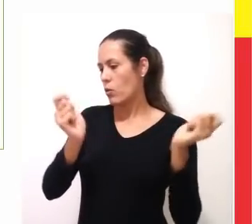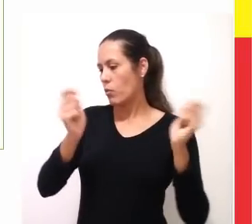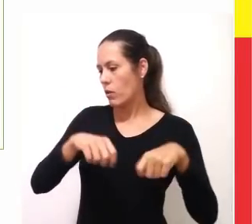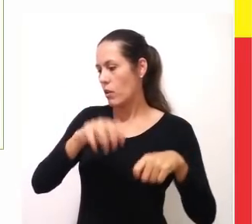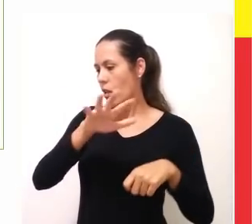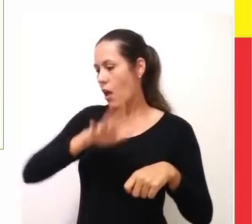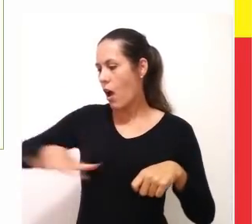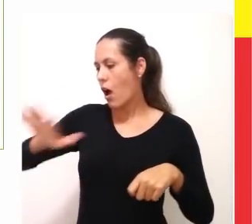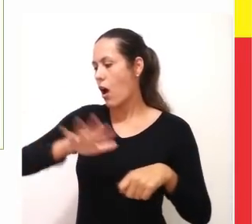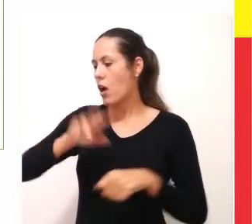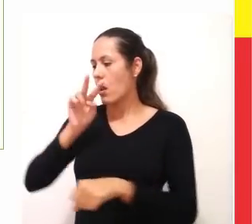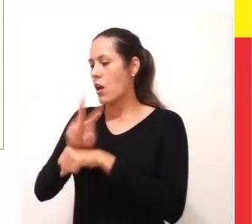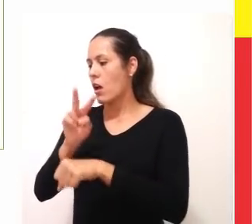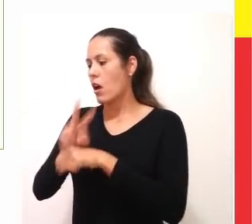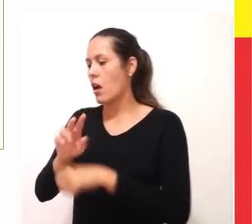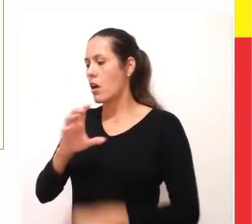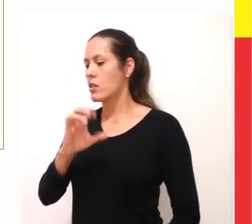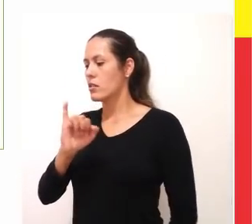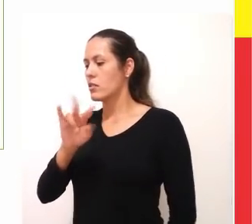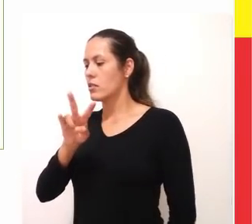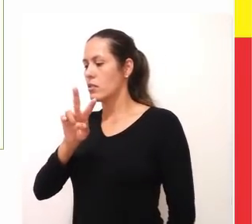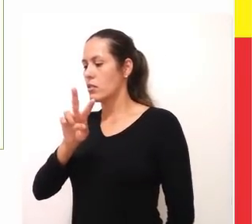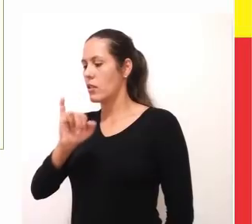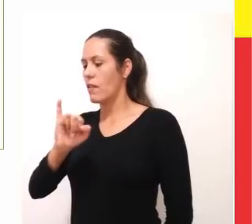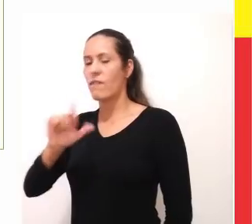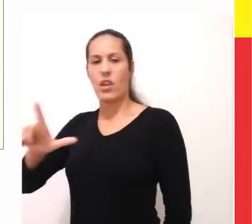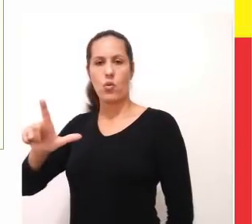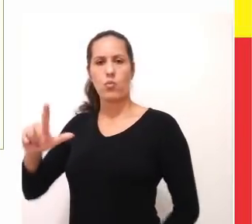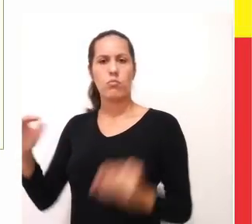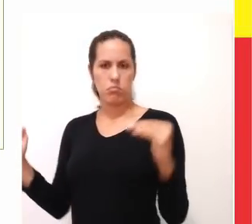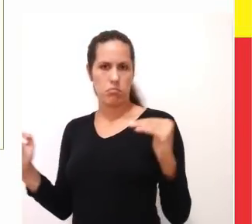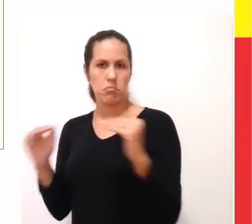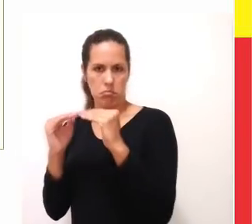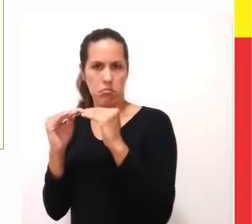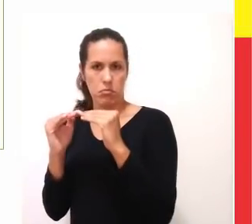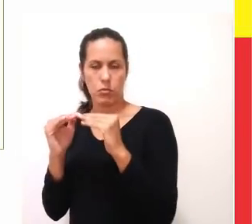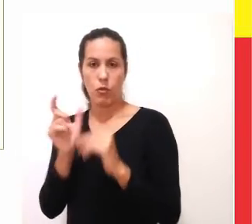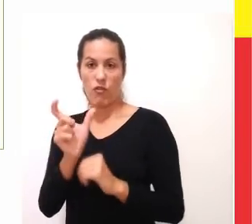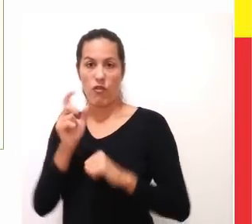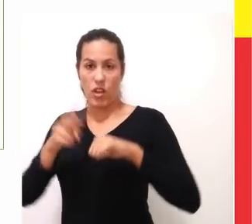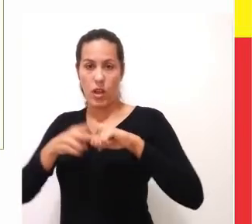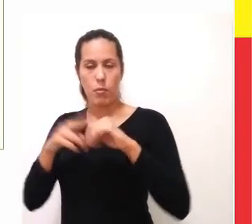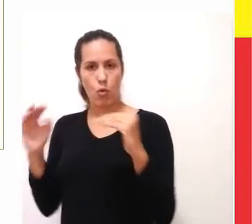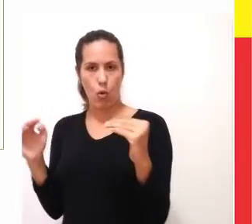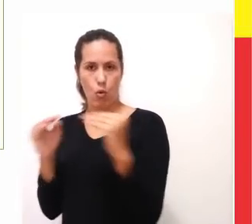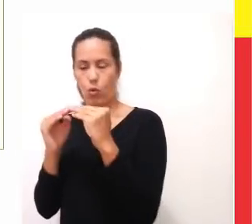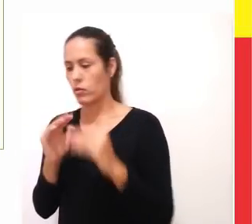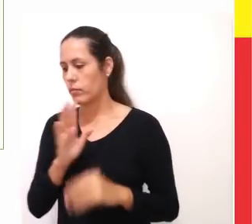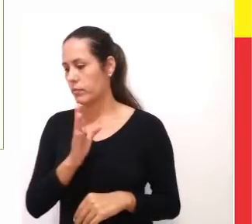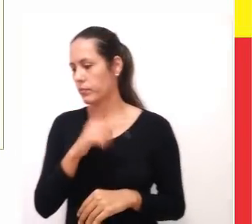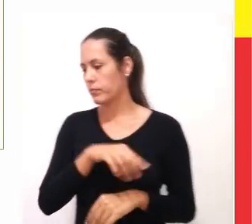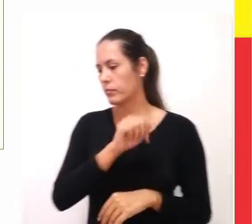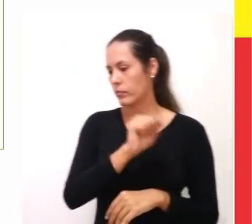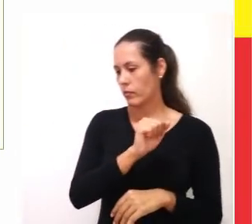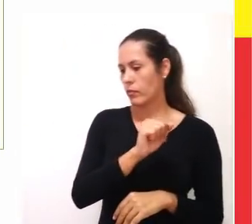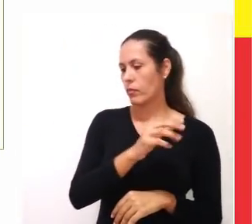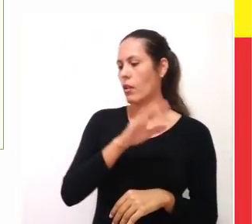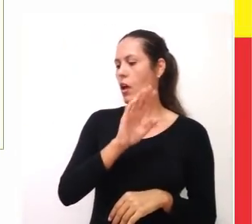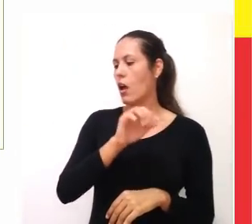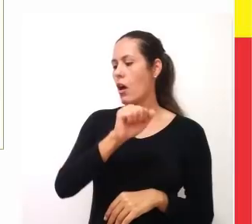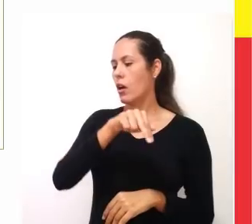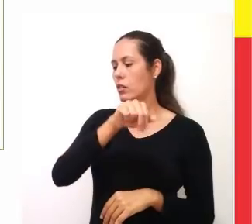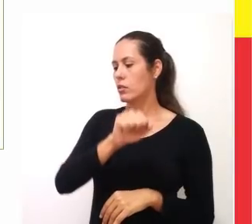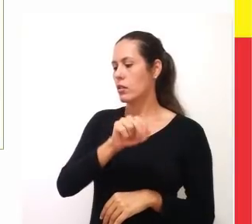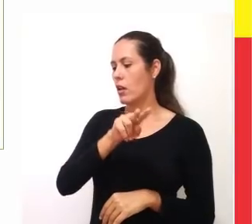civil. Concorda. Veja só aqui. Outro exemplo. A NAVE, empresa gestora de tráfego